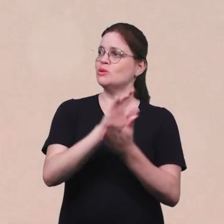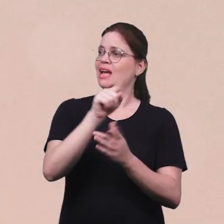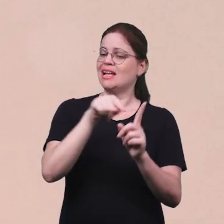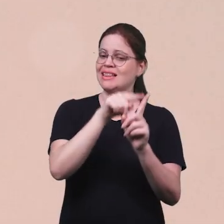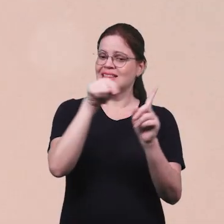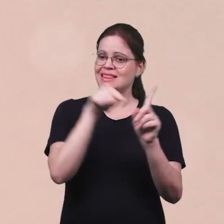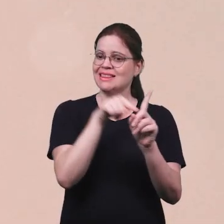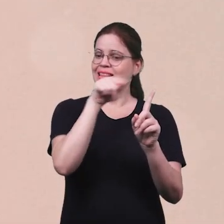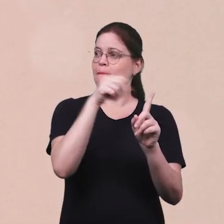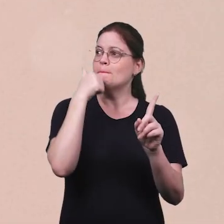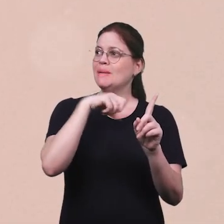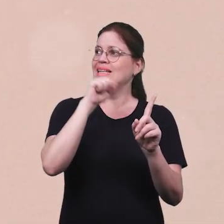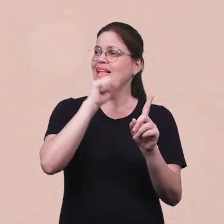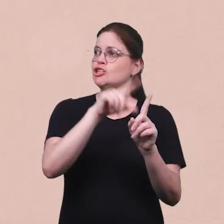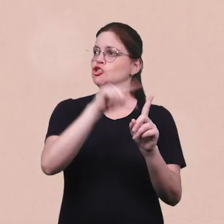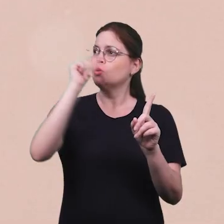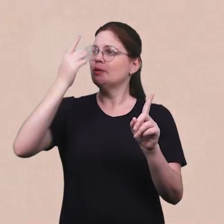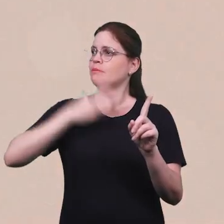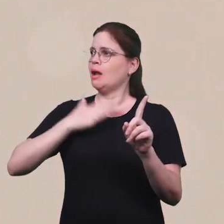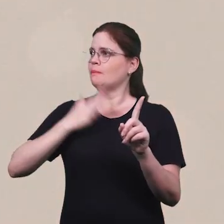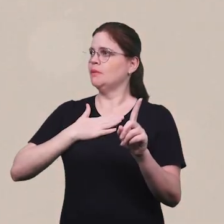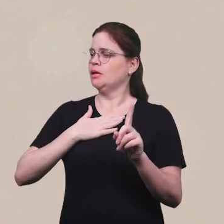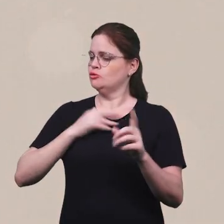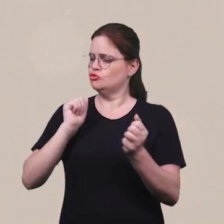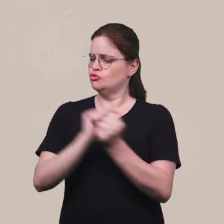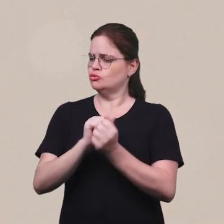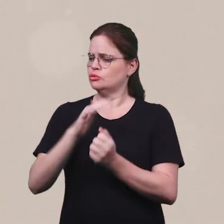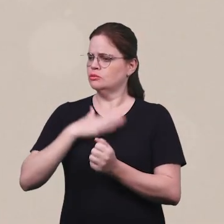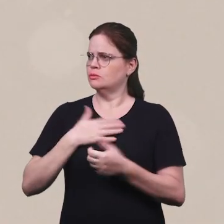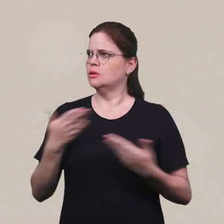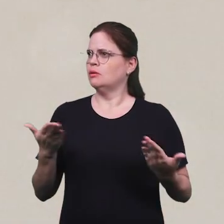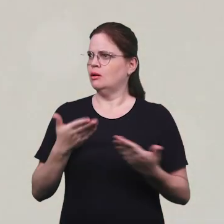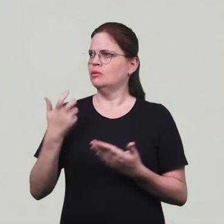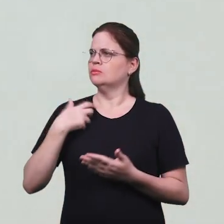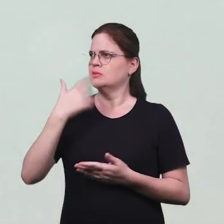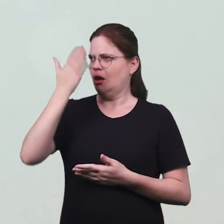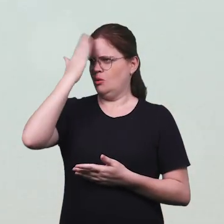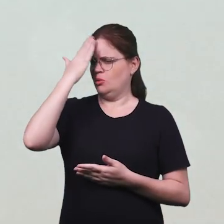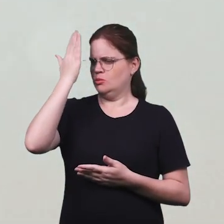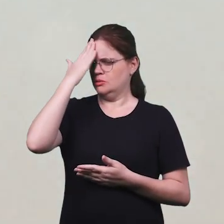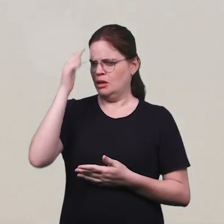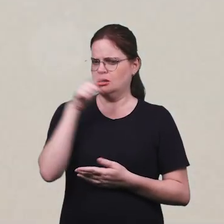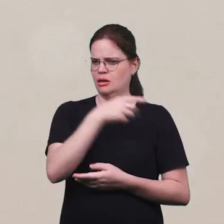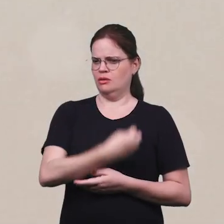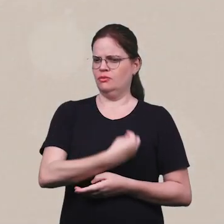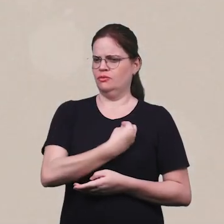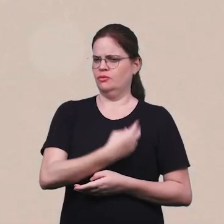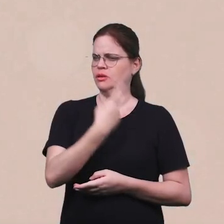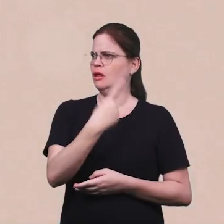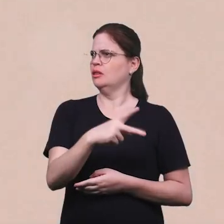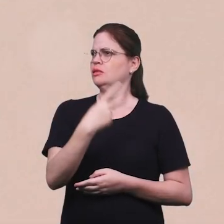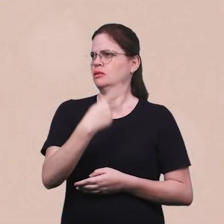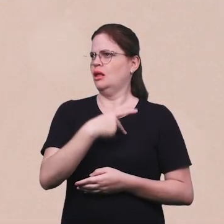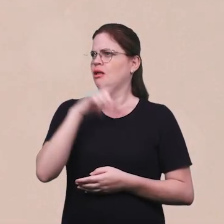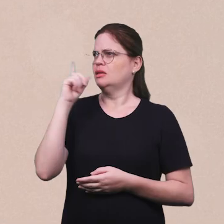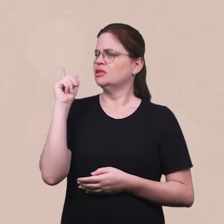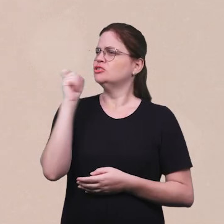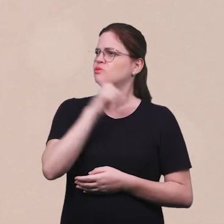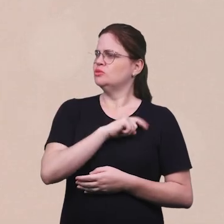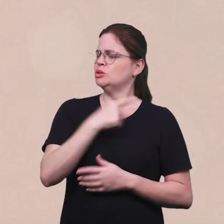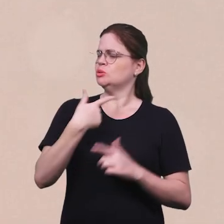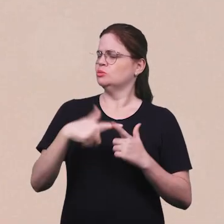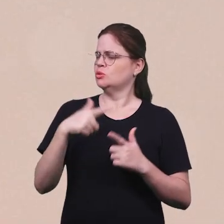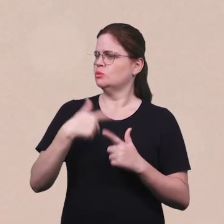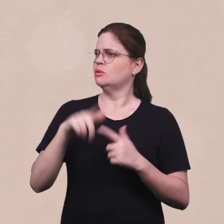minha esposa. E agora eu tomo ciência de uma situação que ele disse que já acabou o tempo, que vai